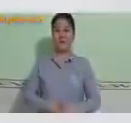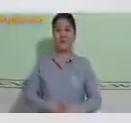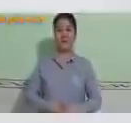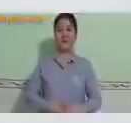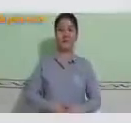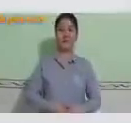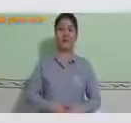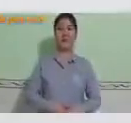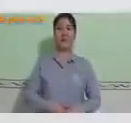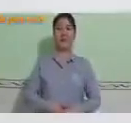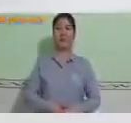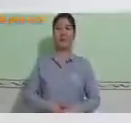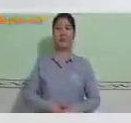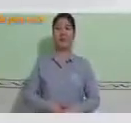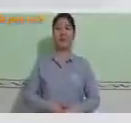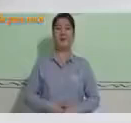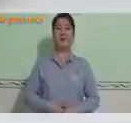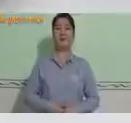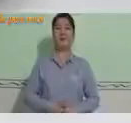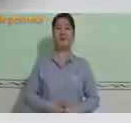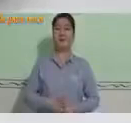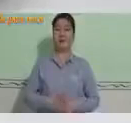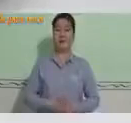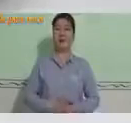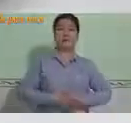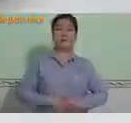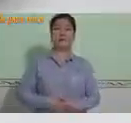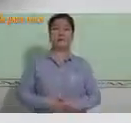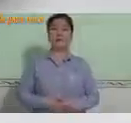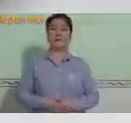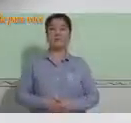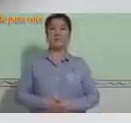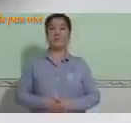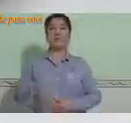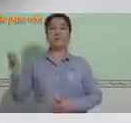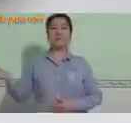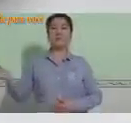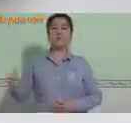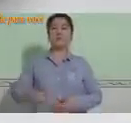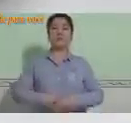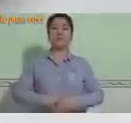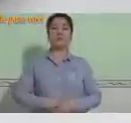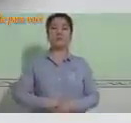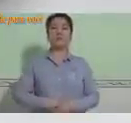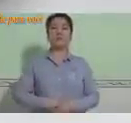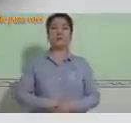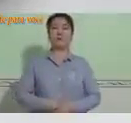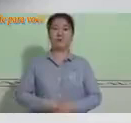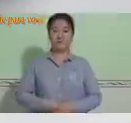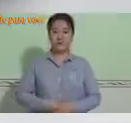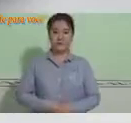dessa forma vírgula sttr peot a mbr acento agudo m acento agudo e mil e theo